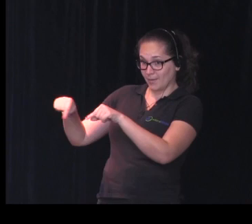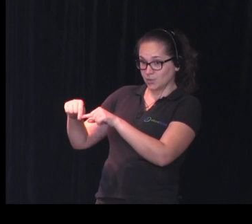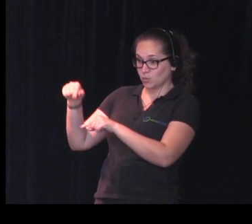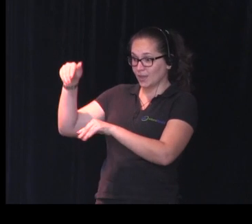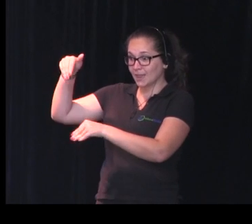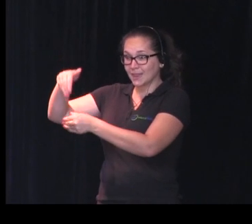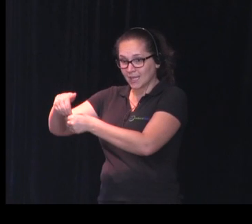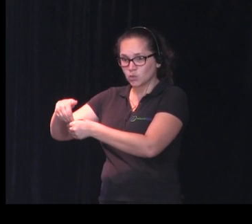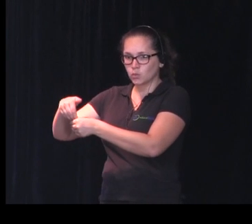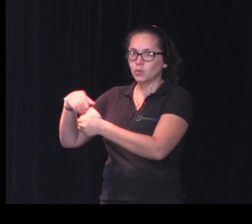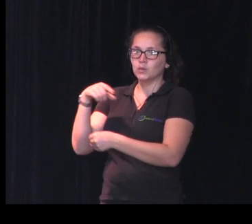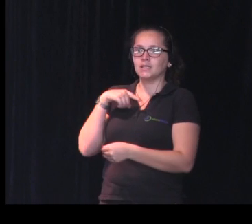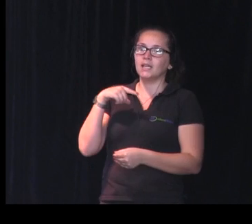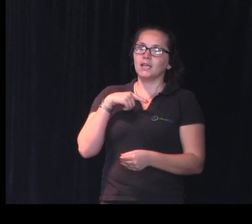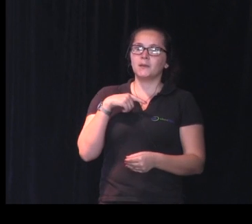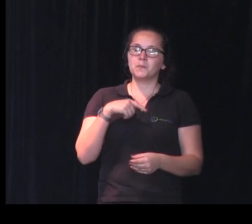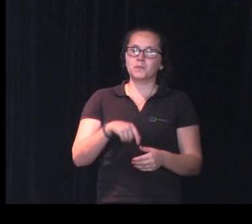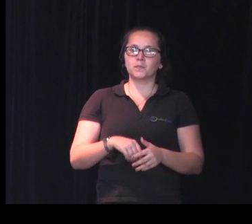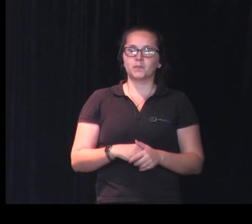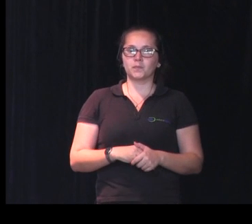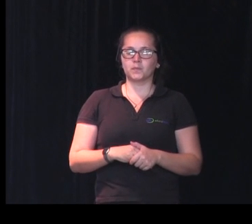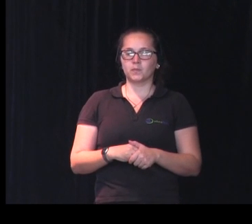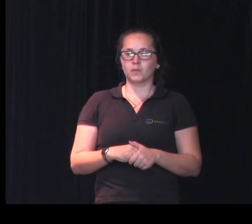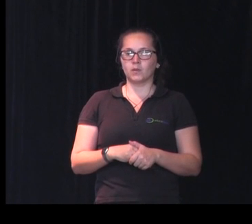esse espaço tem dentro